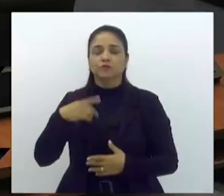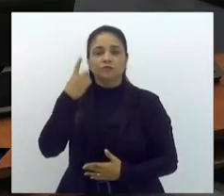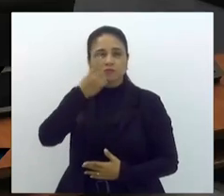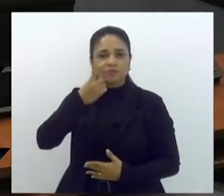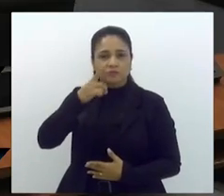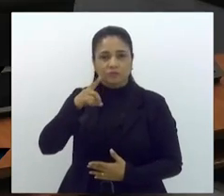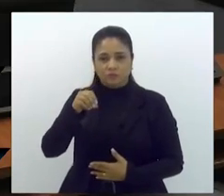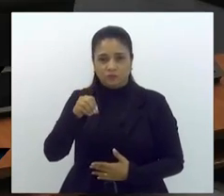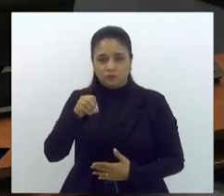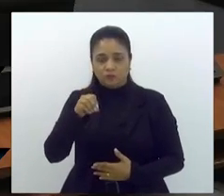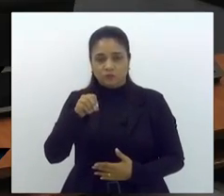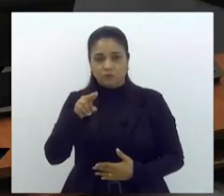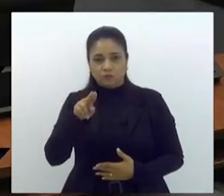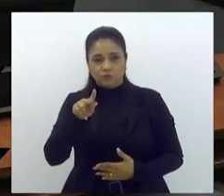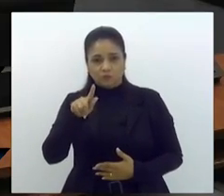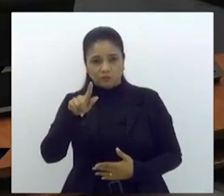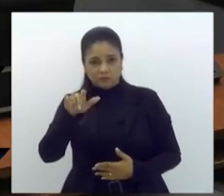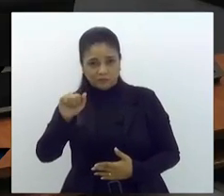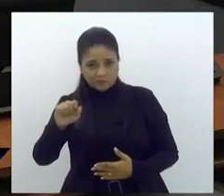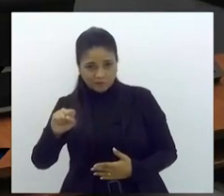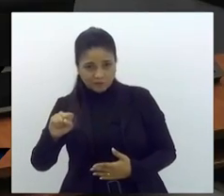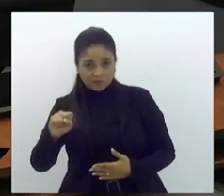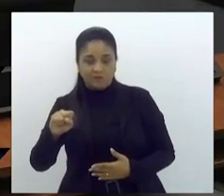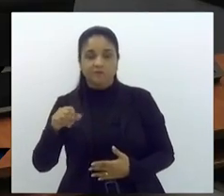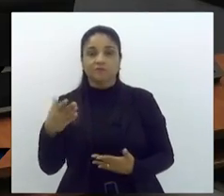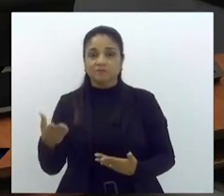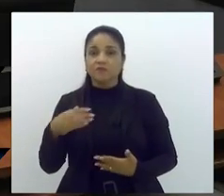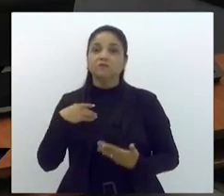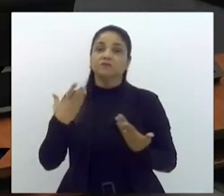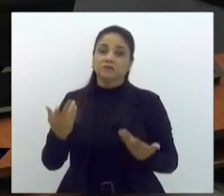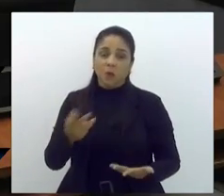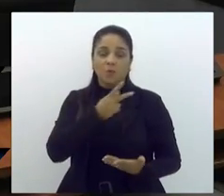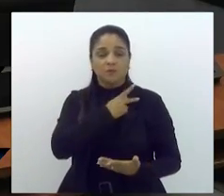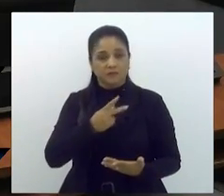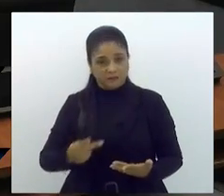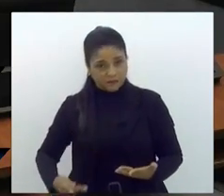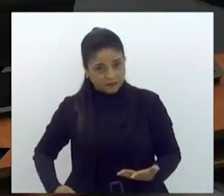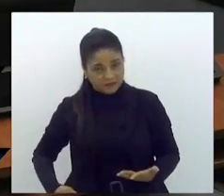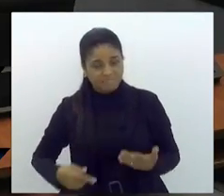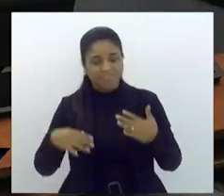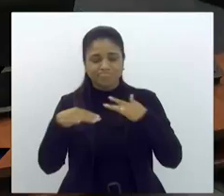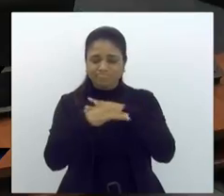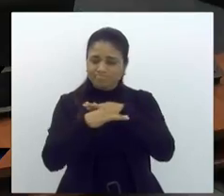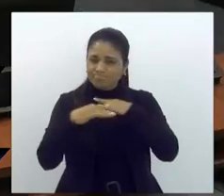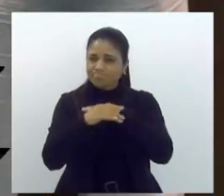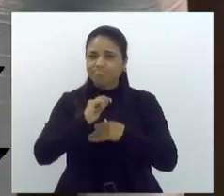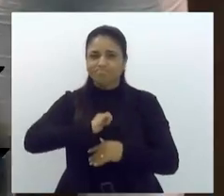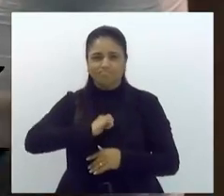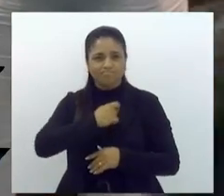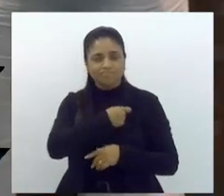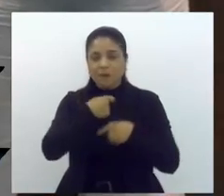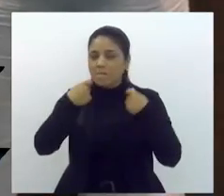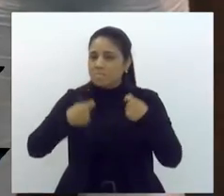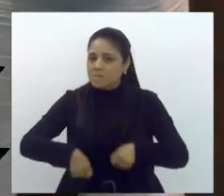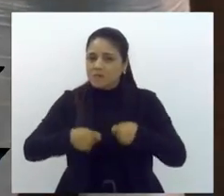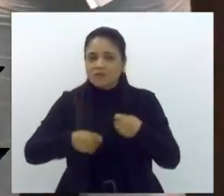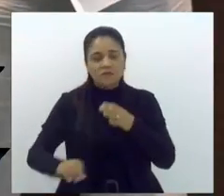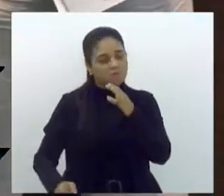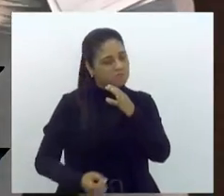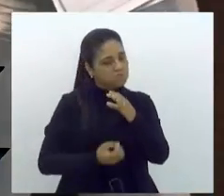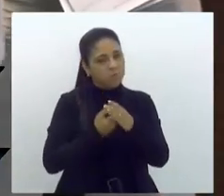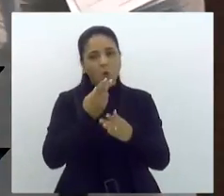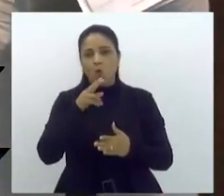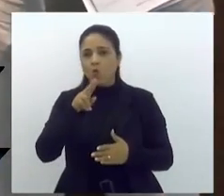por favor é presidente realmente a cidade de São Gonçalo precisa de muito na saúde uma UPA pediátrica